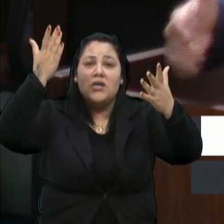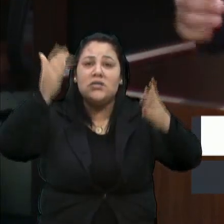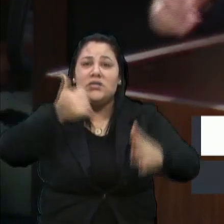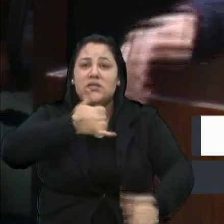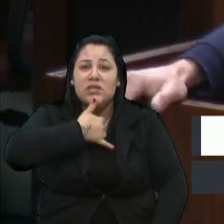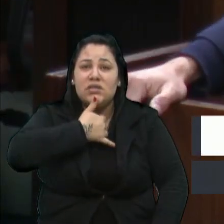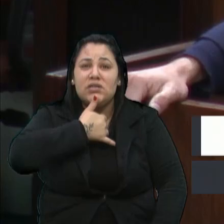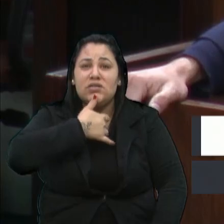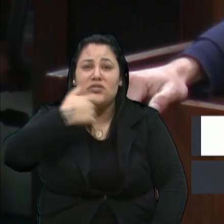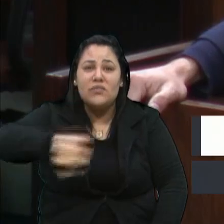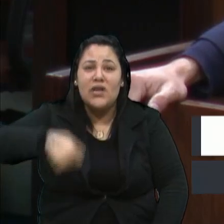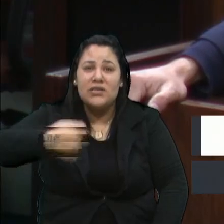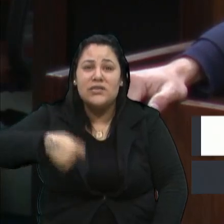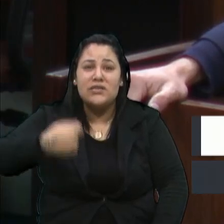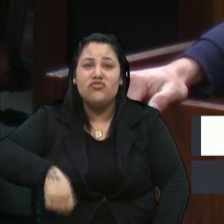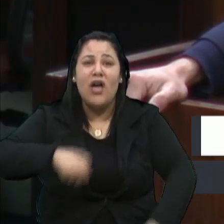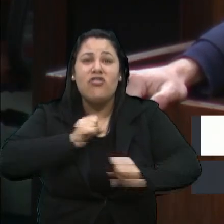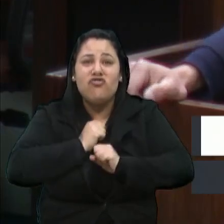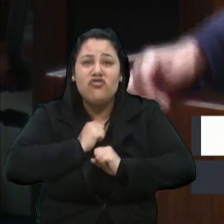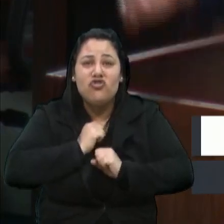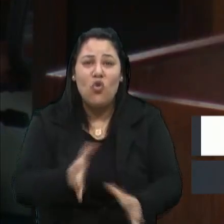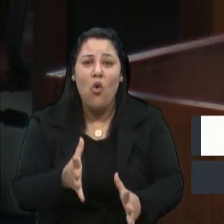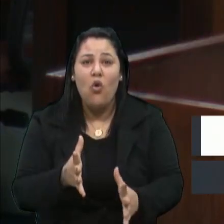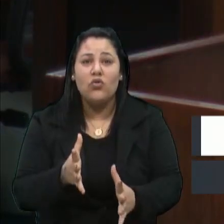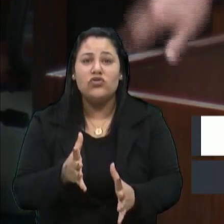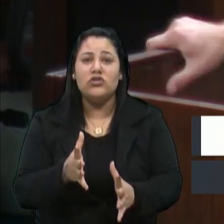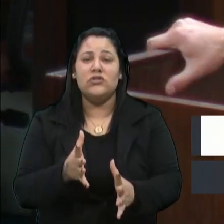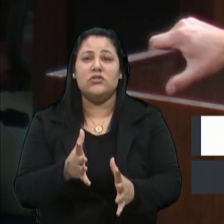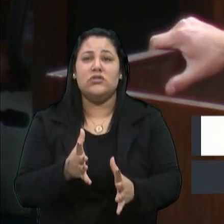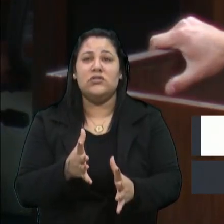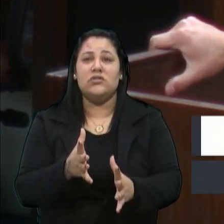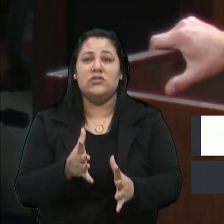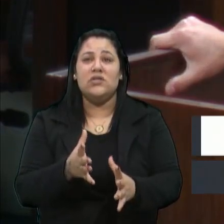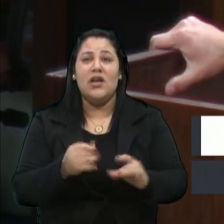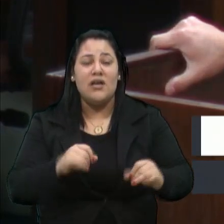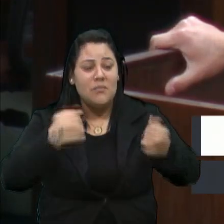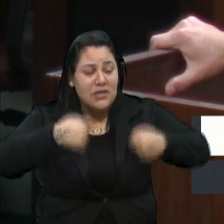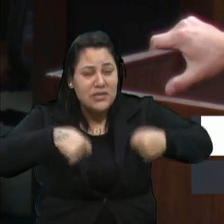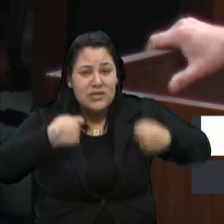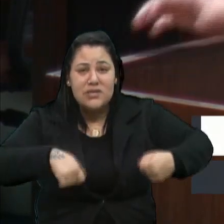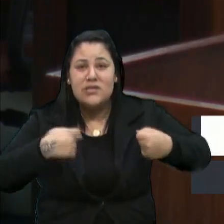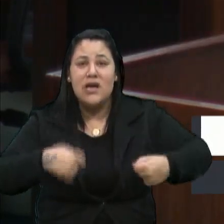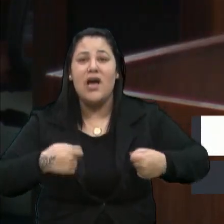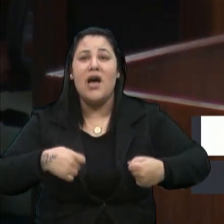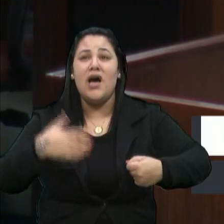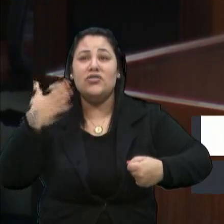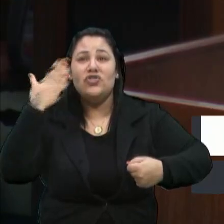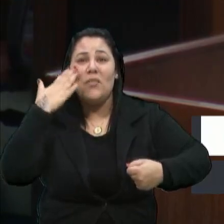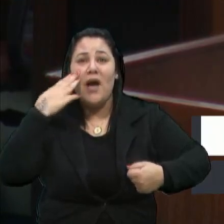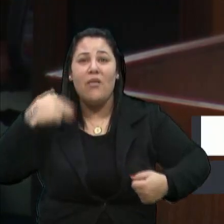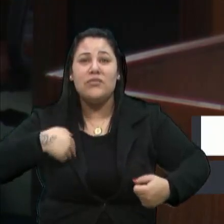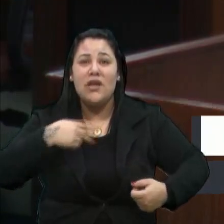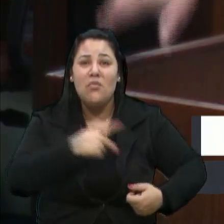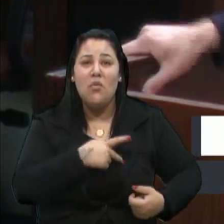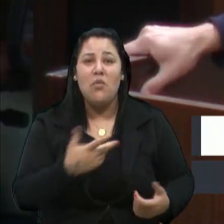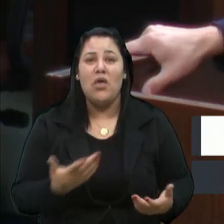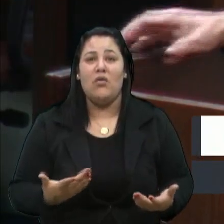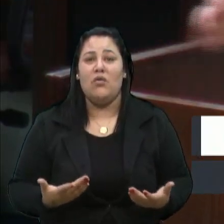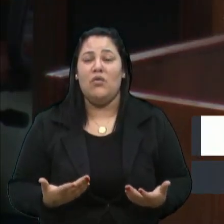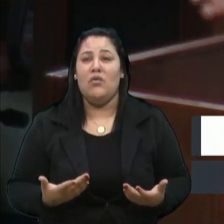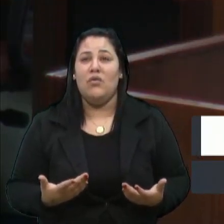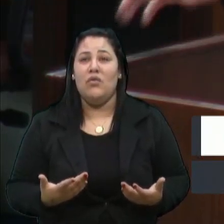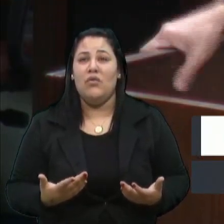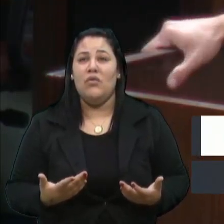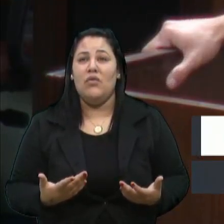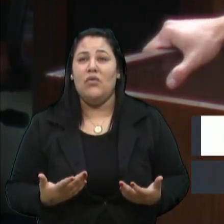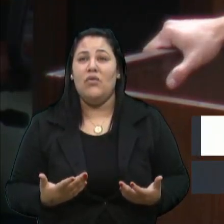ações gente Será que vamos ter que acionar o Ministério Público implorar nos ajude Olha nós